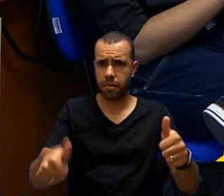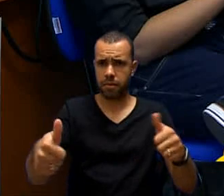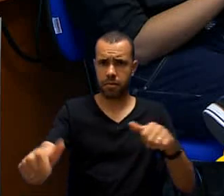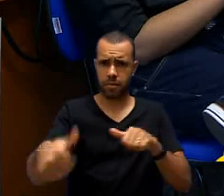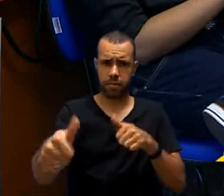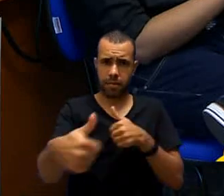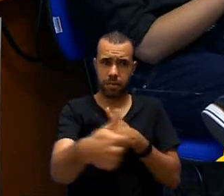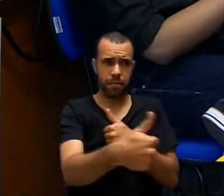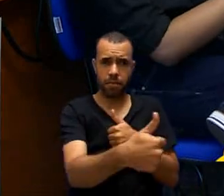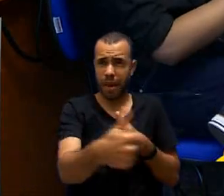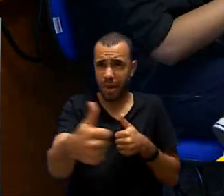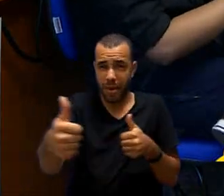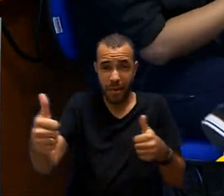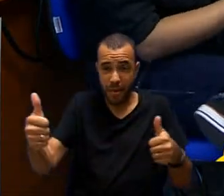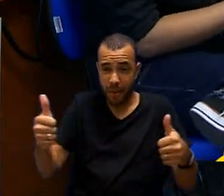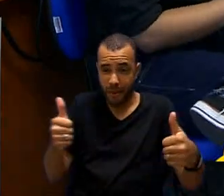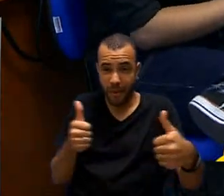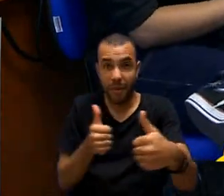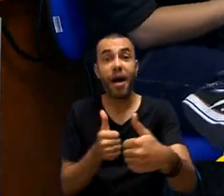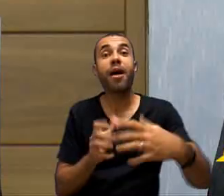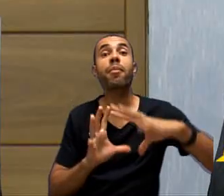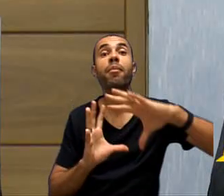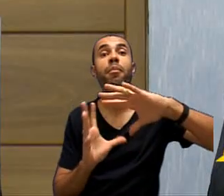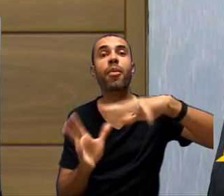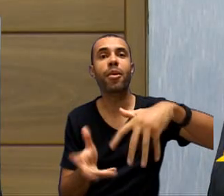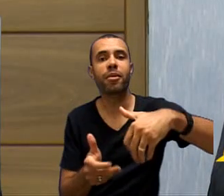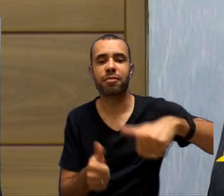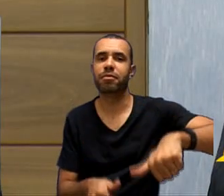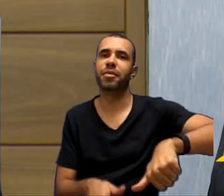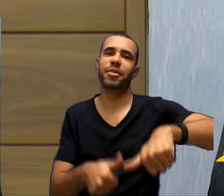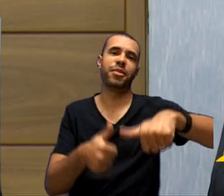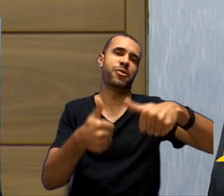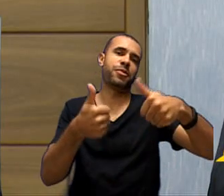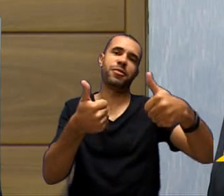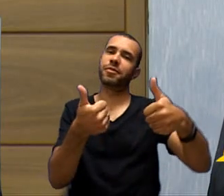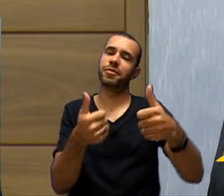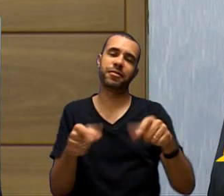melhor. Quero, de uma maneira